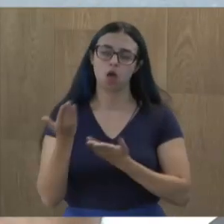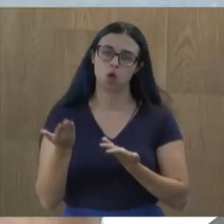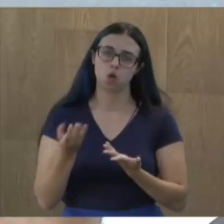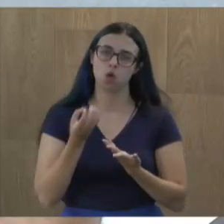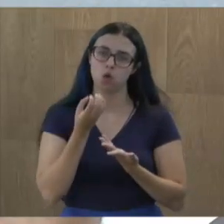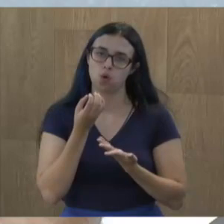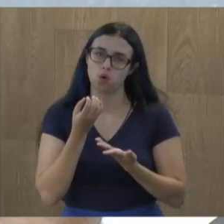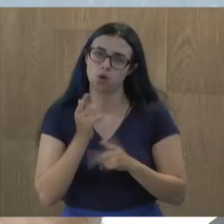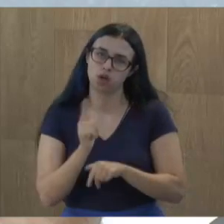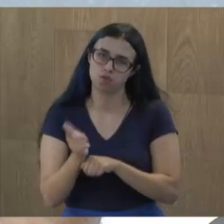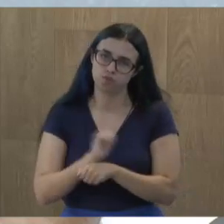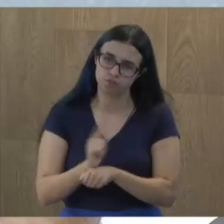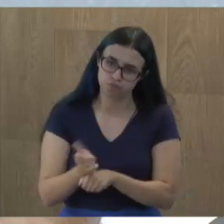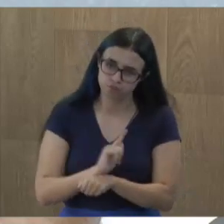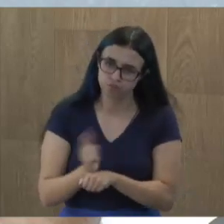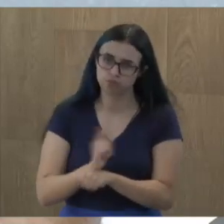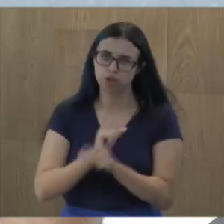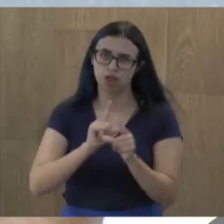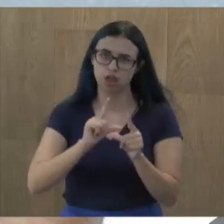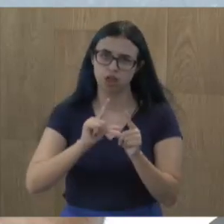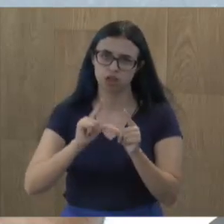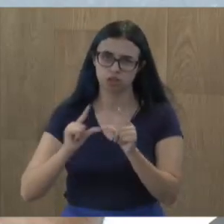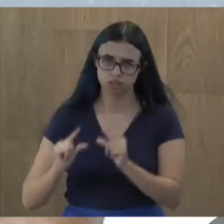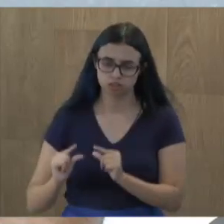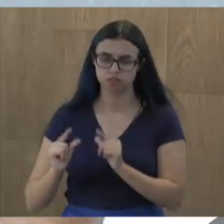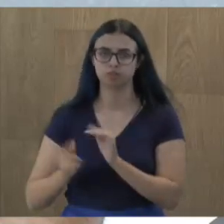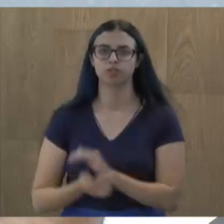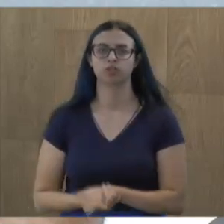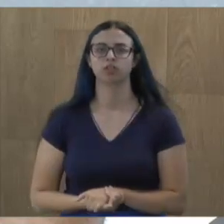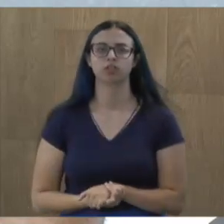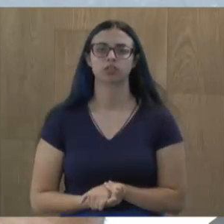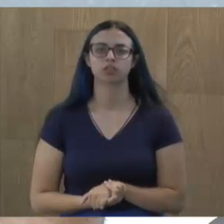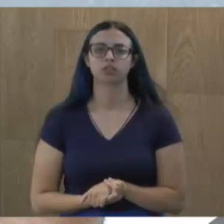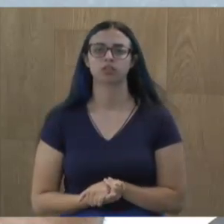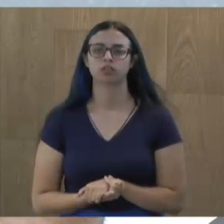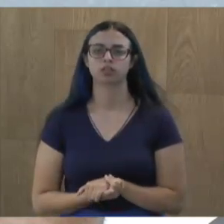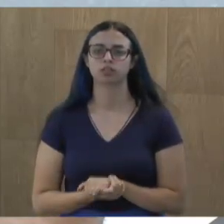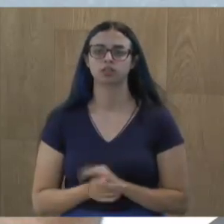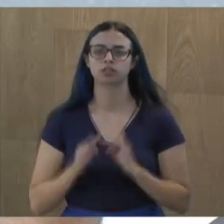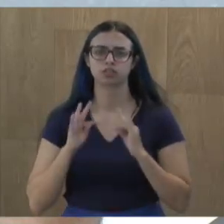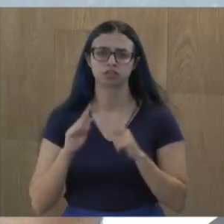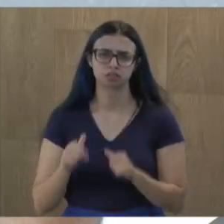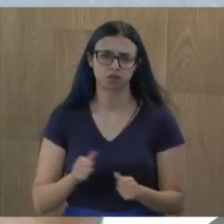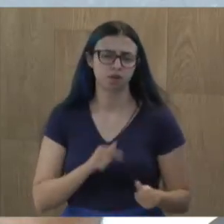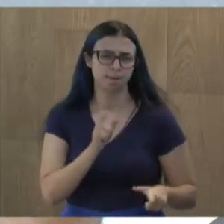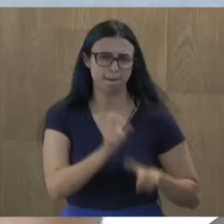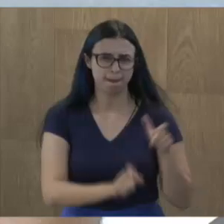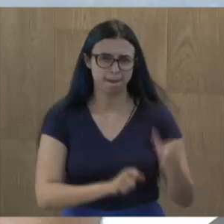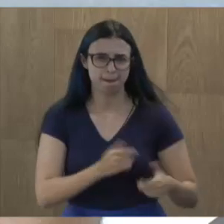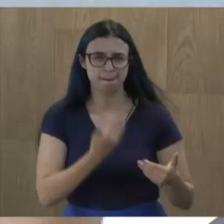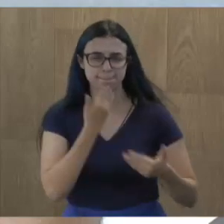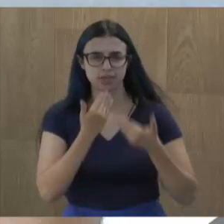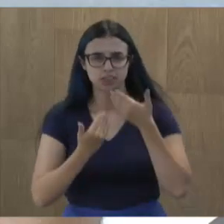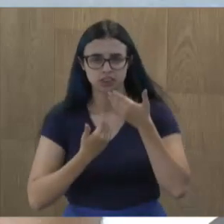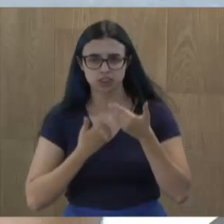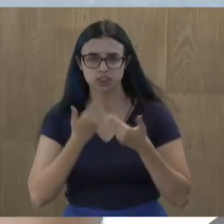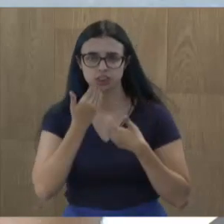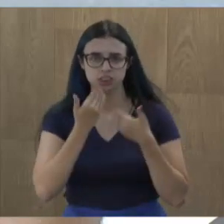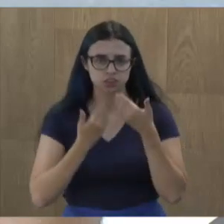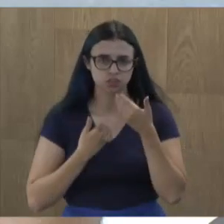aqui a parabenizar a todos que fizeram solicitação. Todo mundo pediu para lá, né? A gente queria citar também que